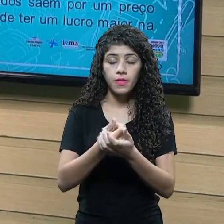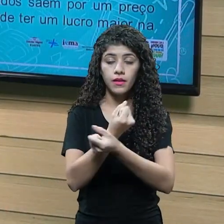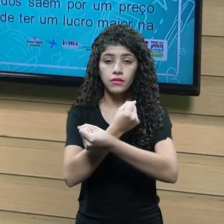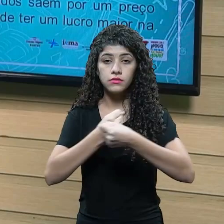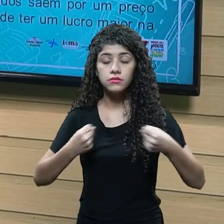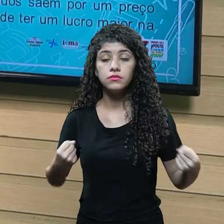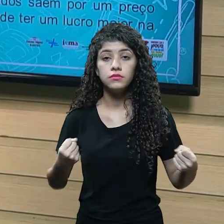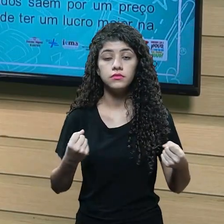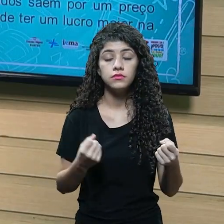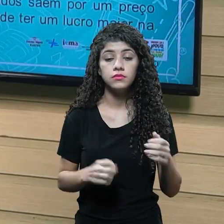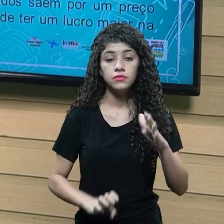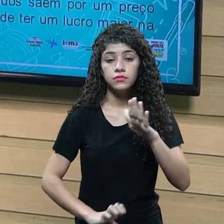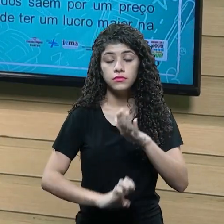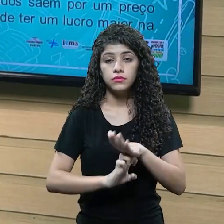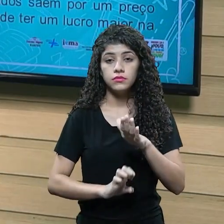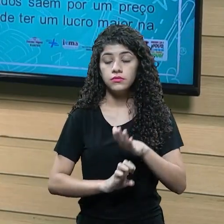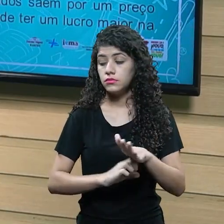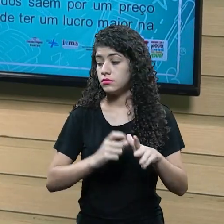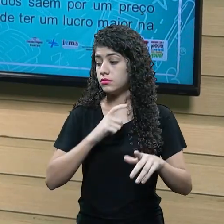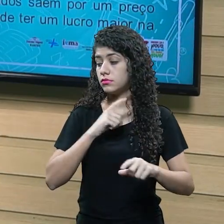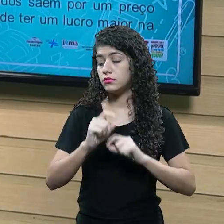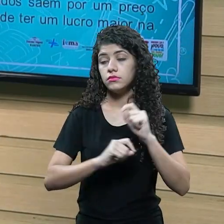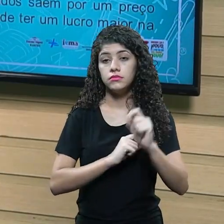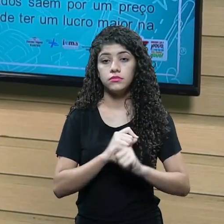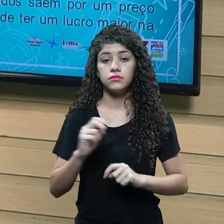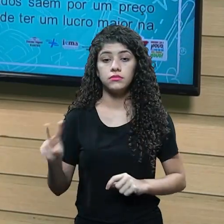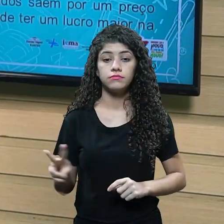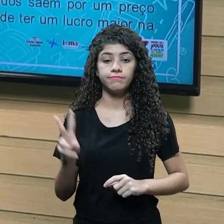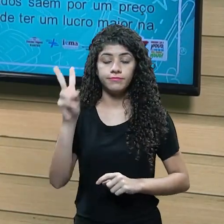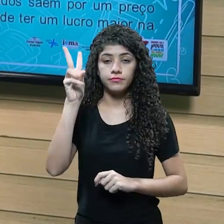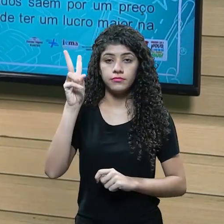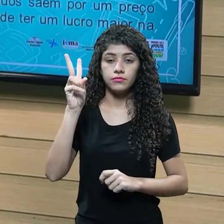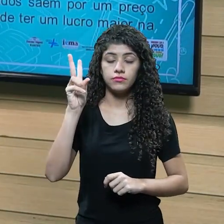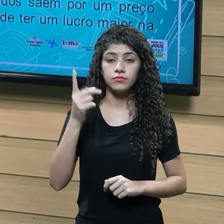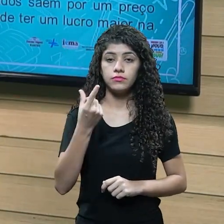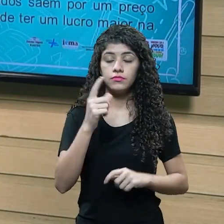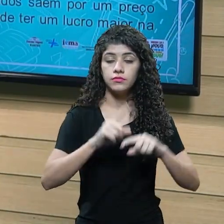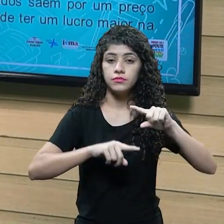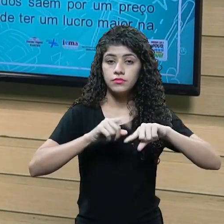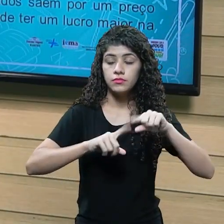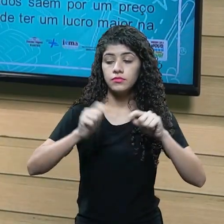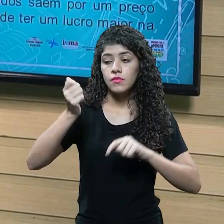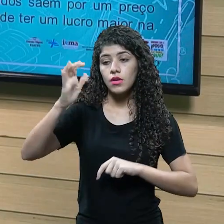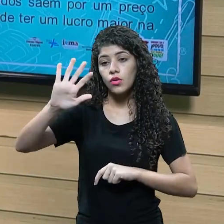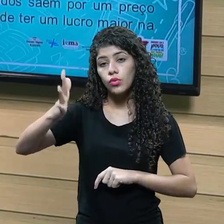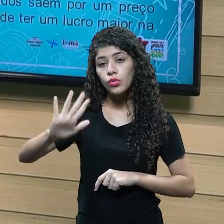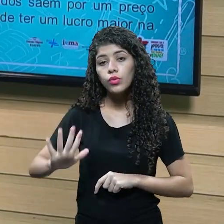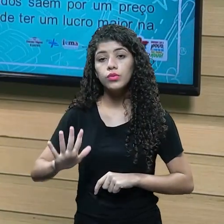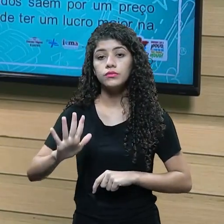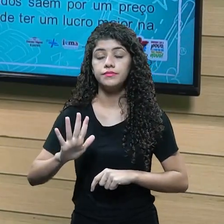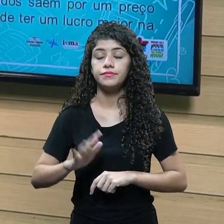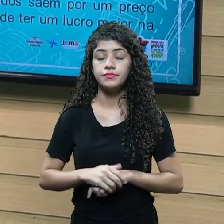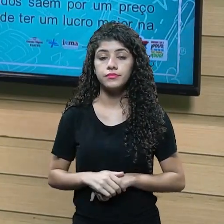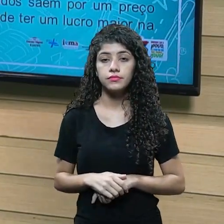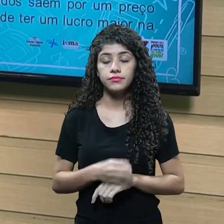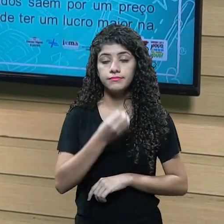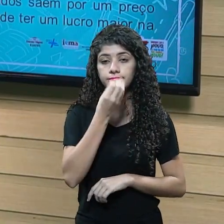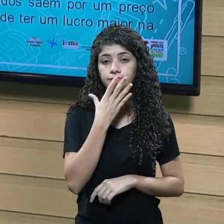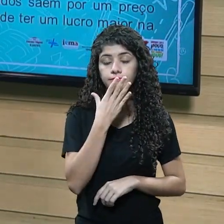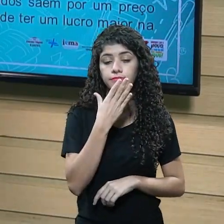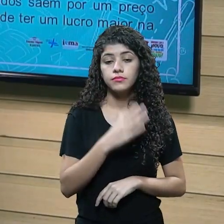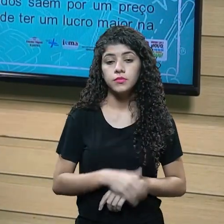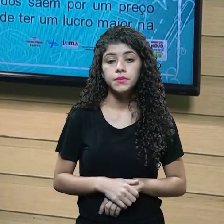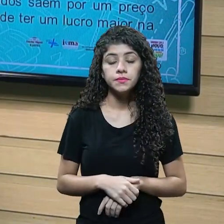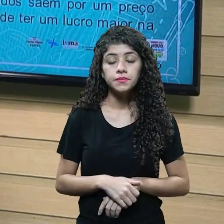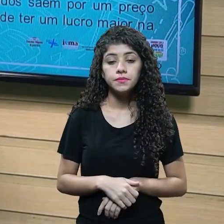empresa atacadista, ela vende em grandes quantidades, o valor do produto dela tende a ser mais em conta, mais barato, tá? Por exemplo, se eu vou